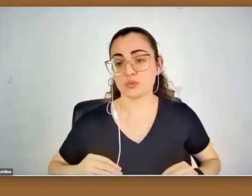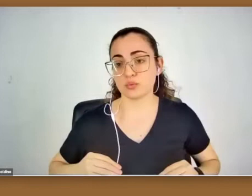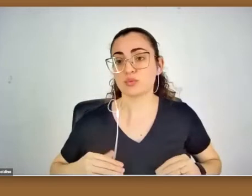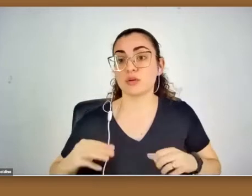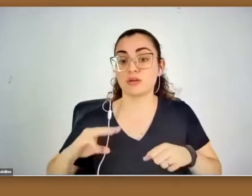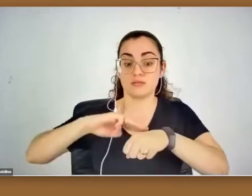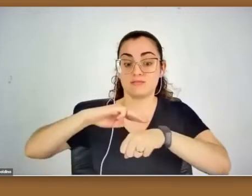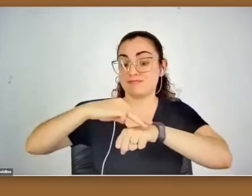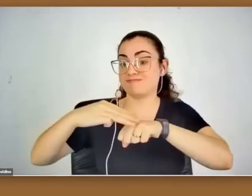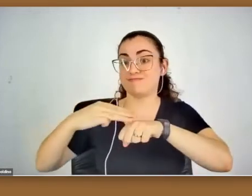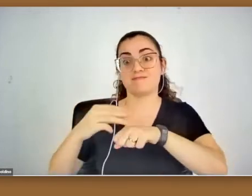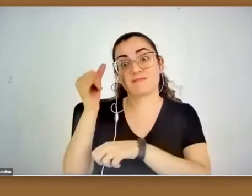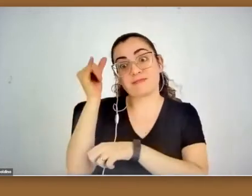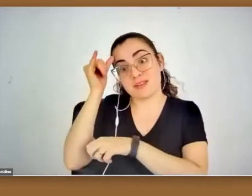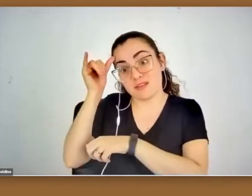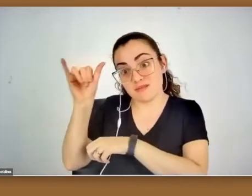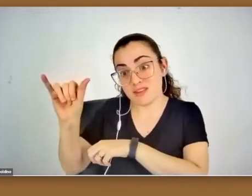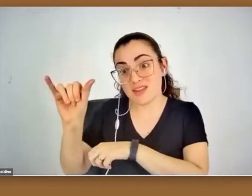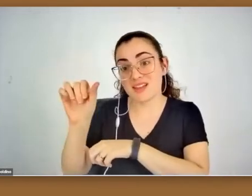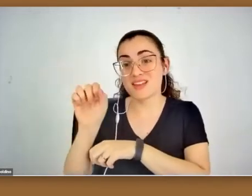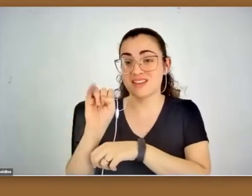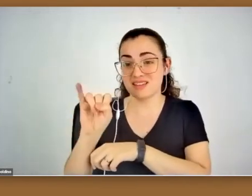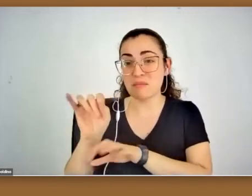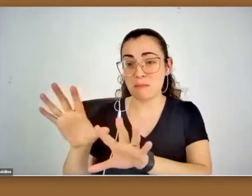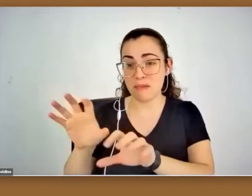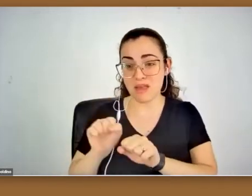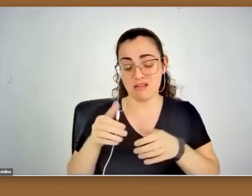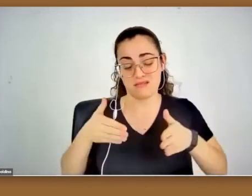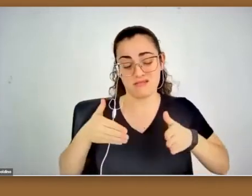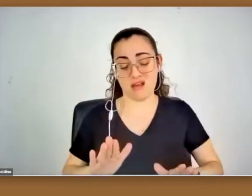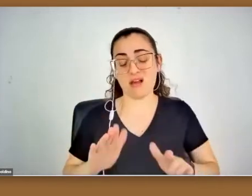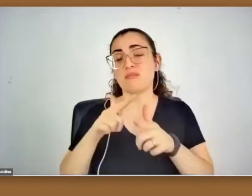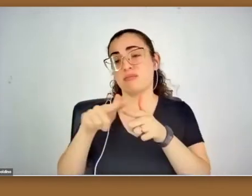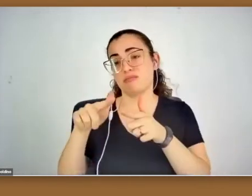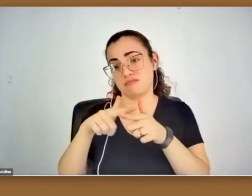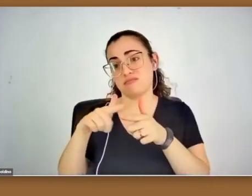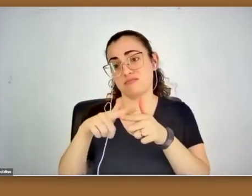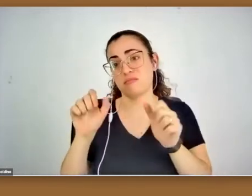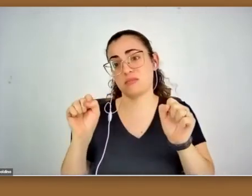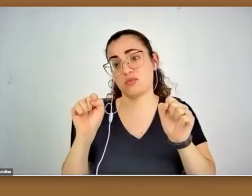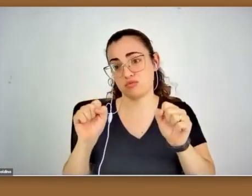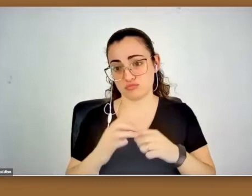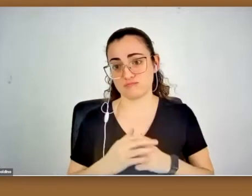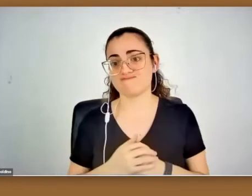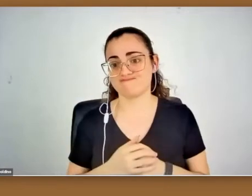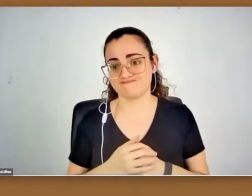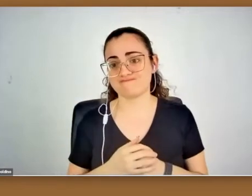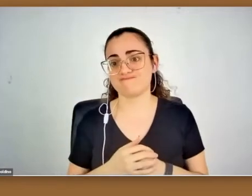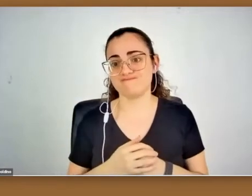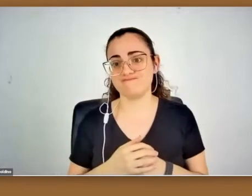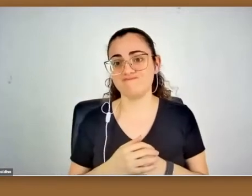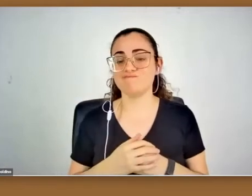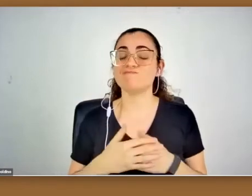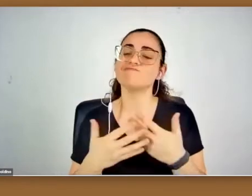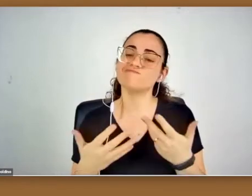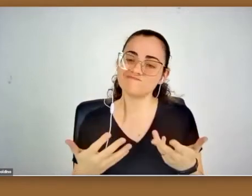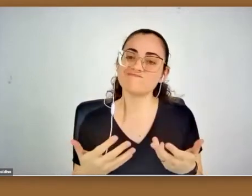ele pode gerar esses problemas nas crianças, né, nos bebês. E aí a gente teve esse surto